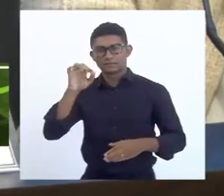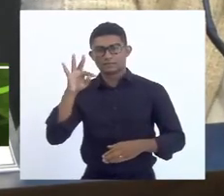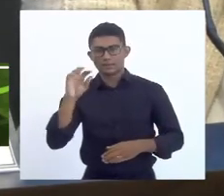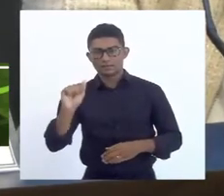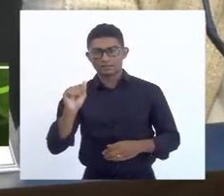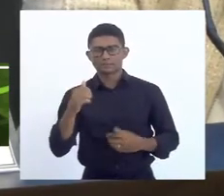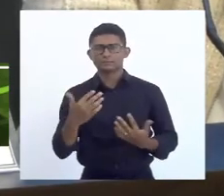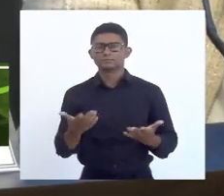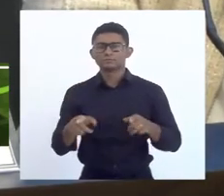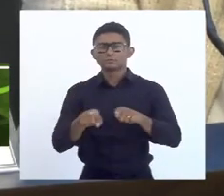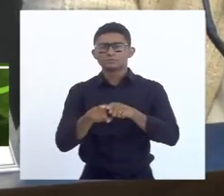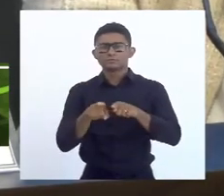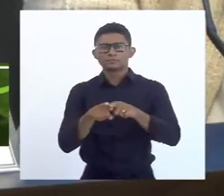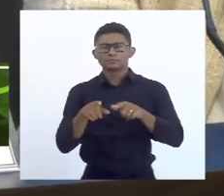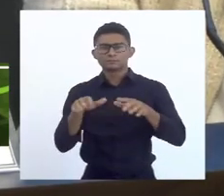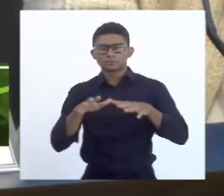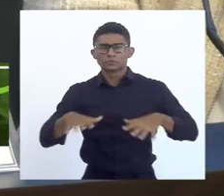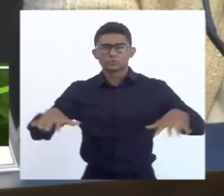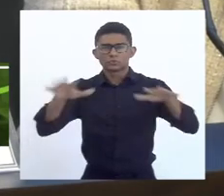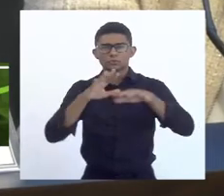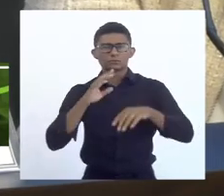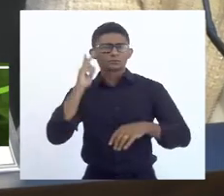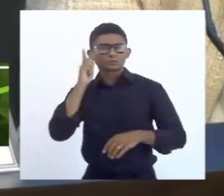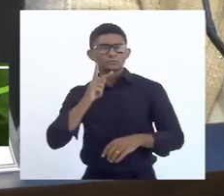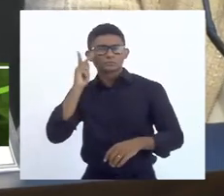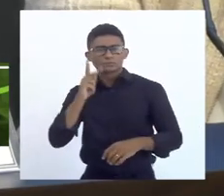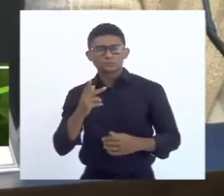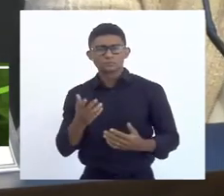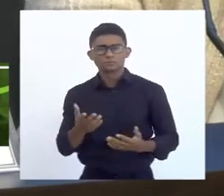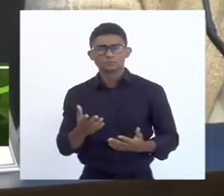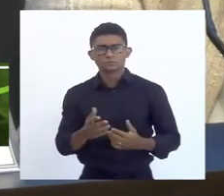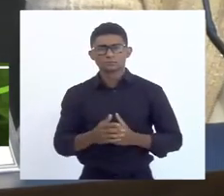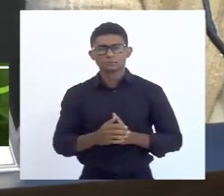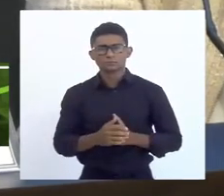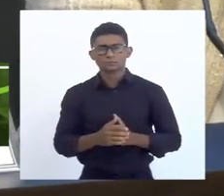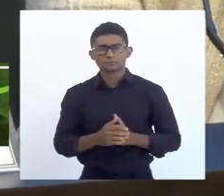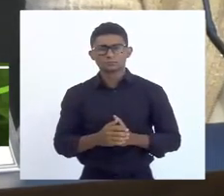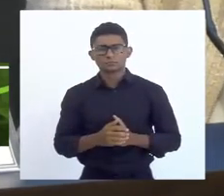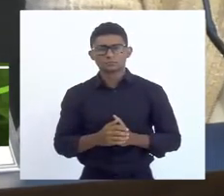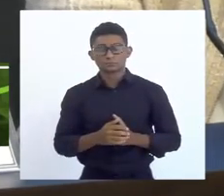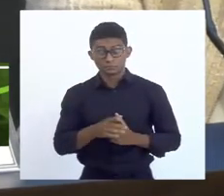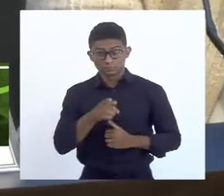todas, a vereadora Breni Bittencourt,